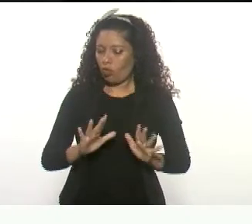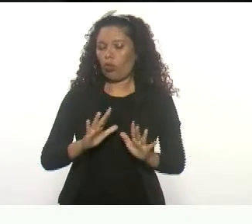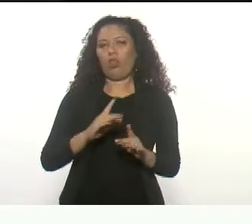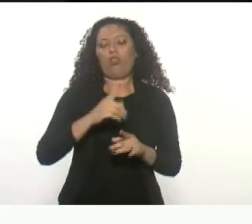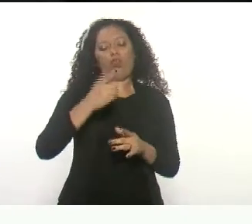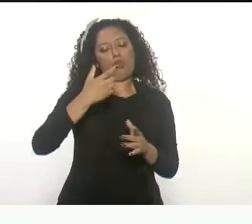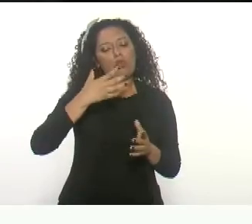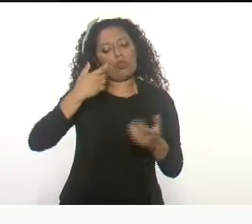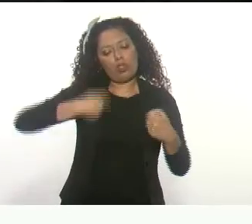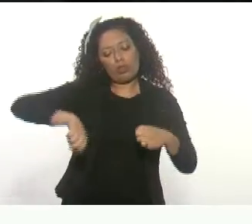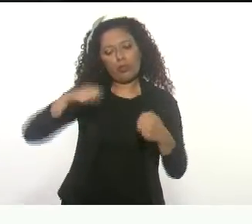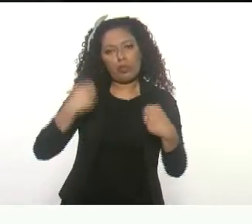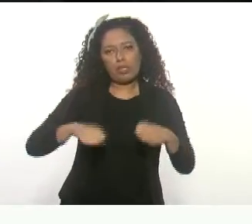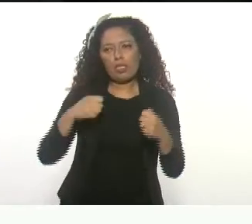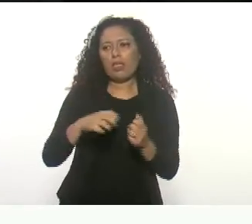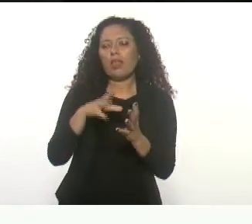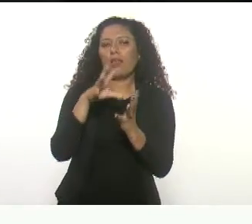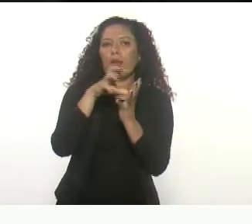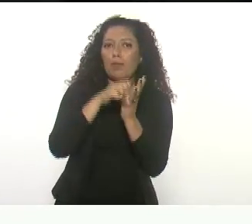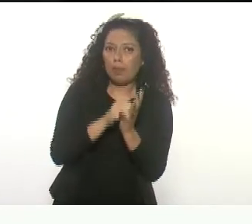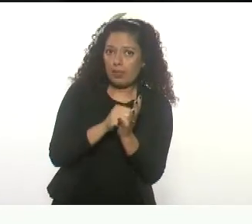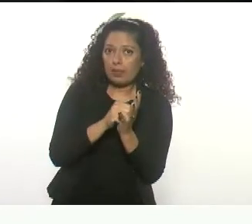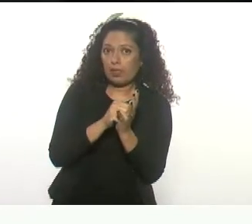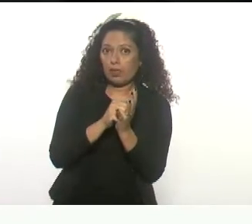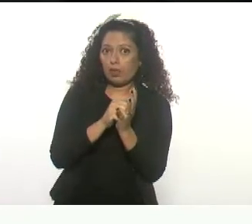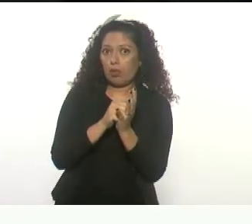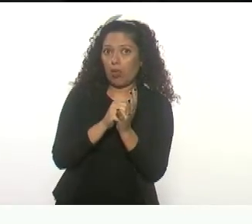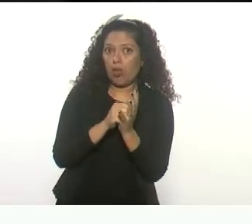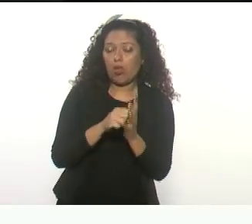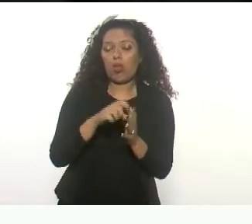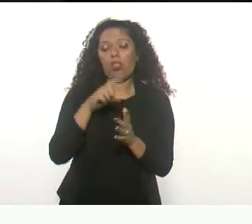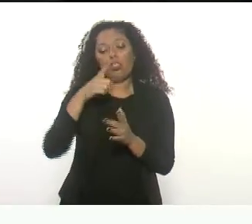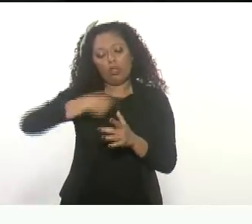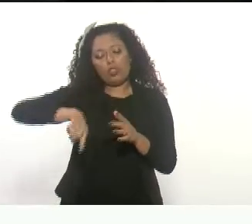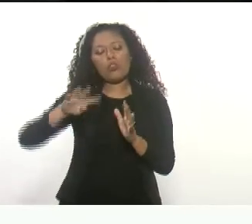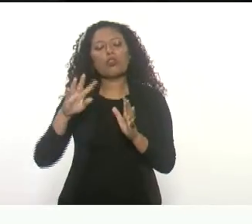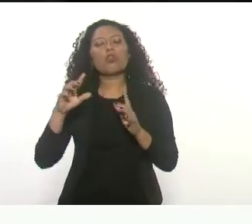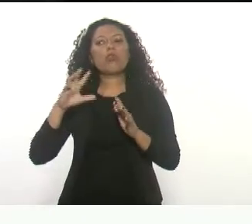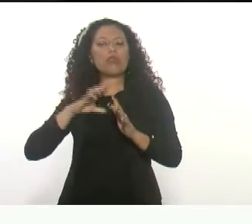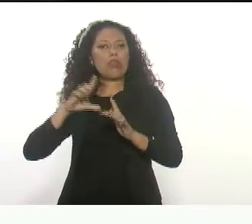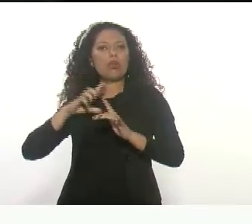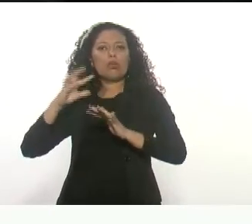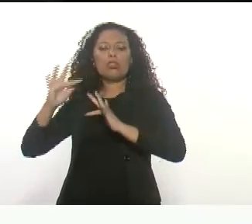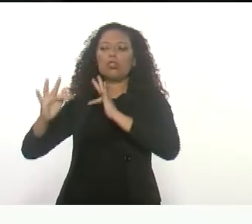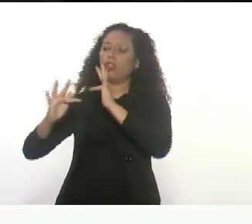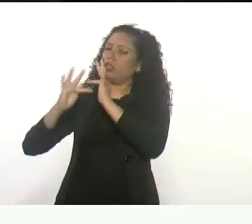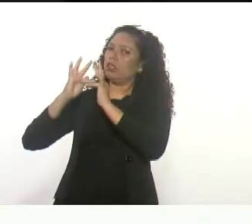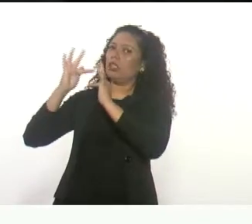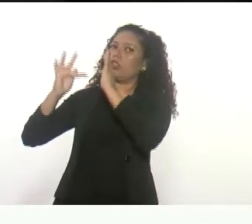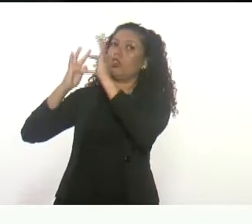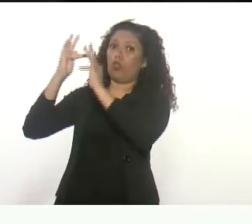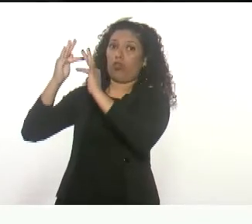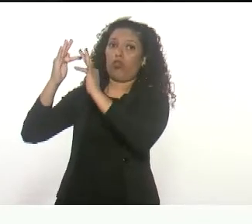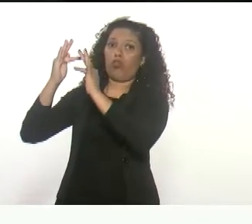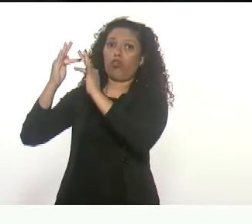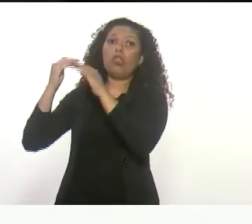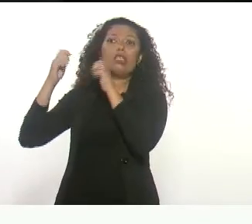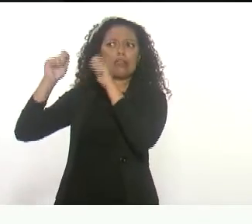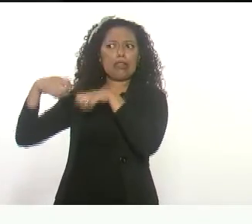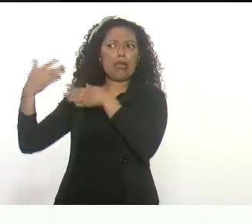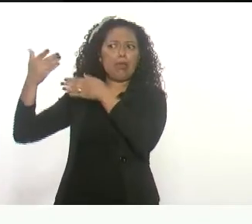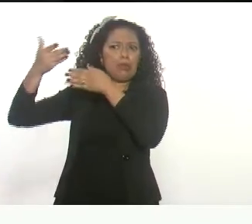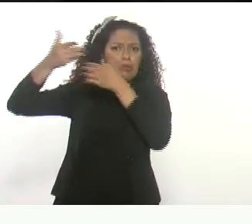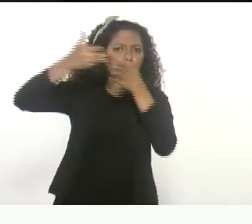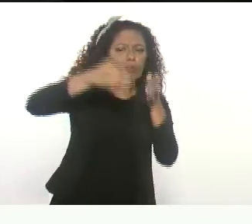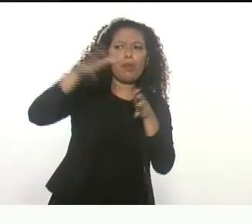matrícula e os laboratórios podem ser móveis. A gente estamos numa era da tecnologia e dá para o laboratório ir até a sala de aula. Então, a gente